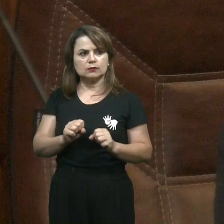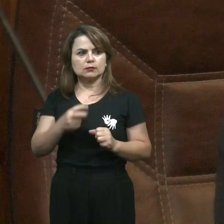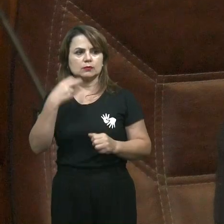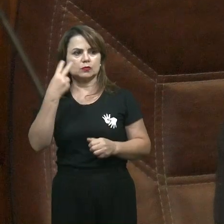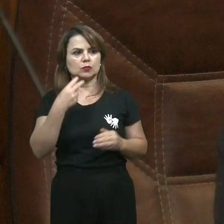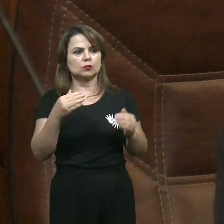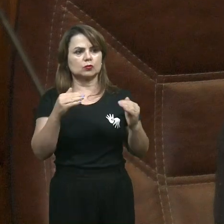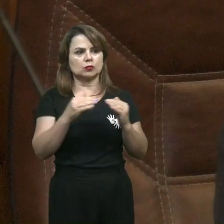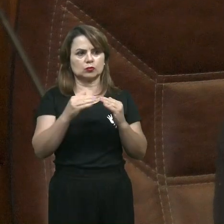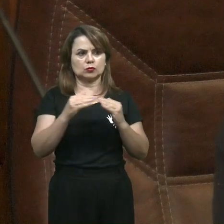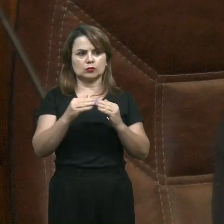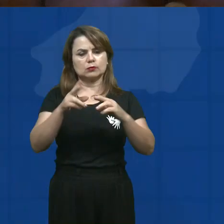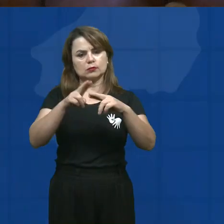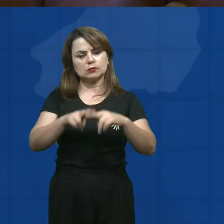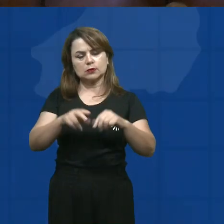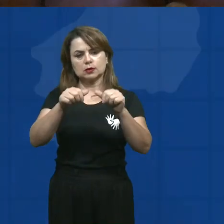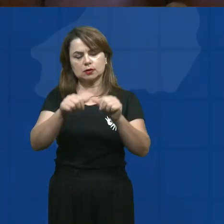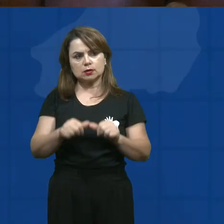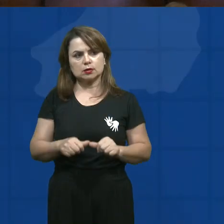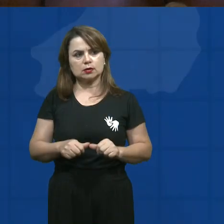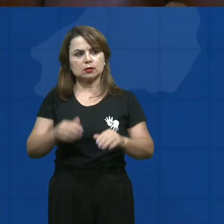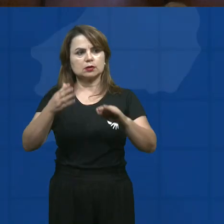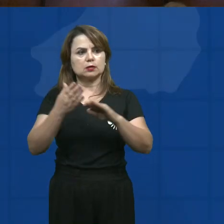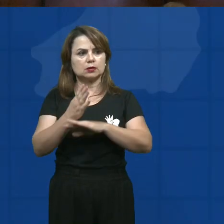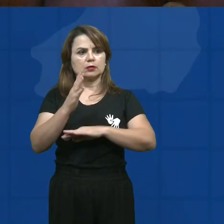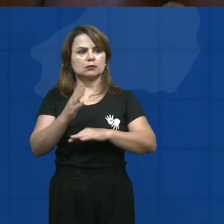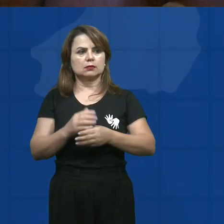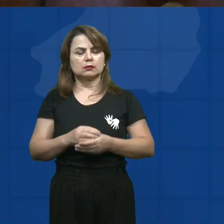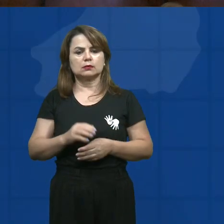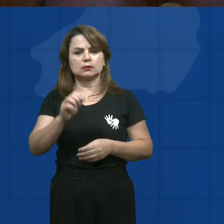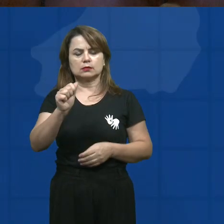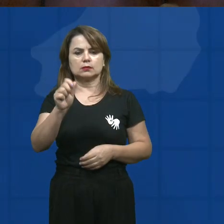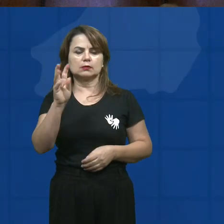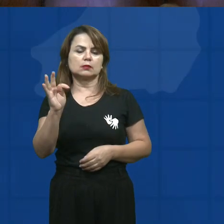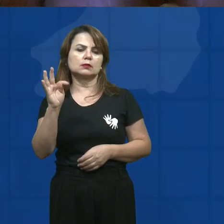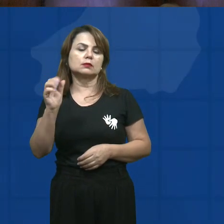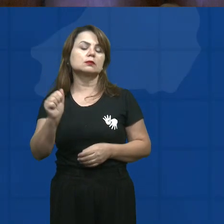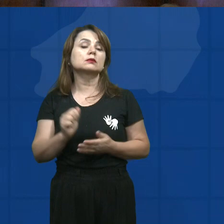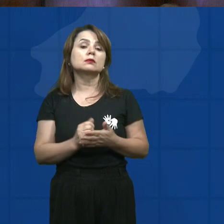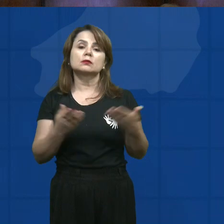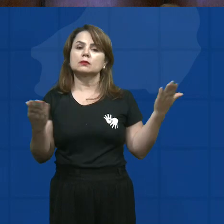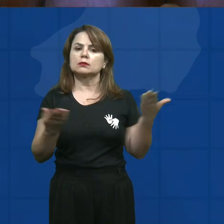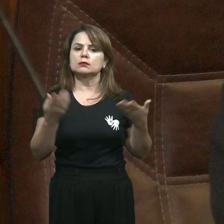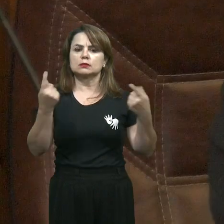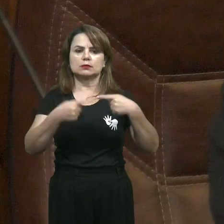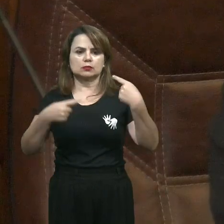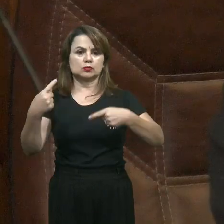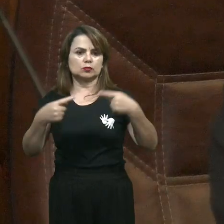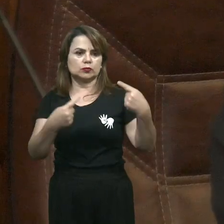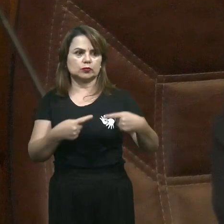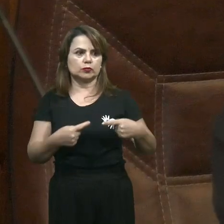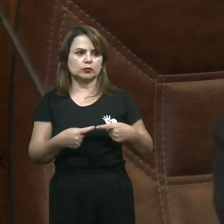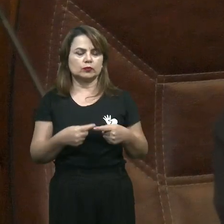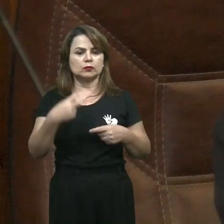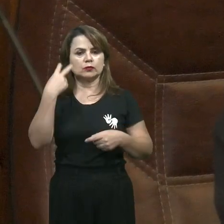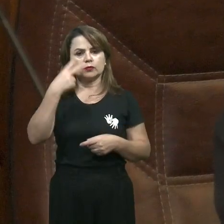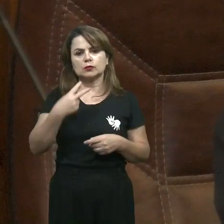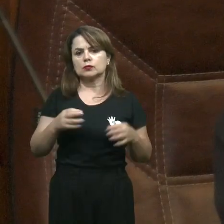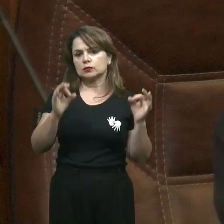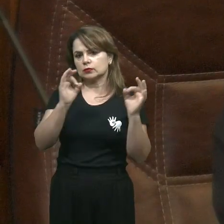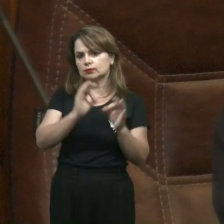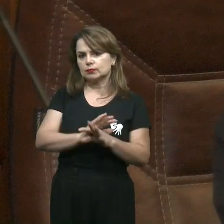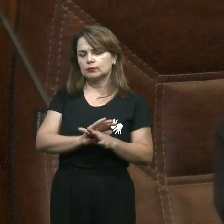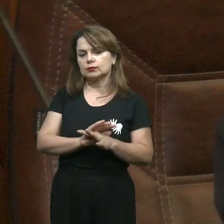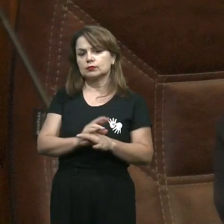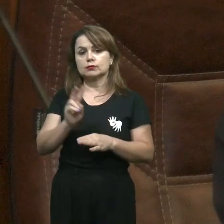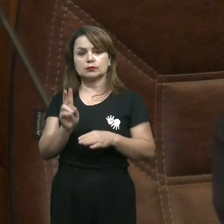Os vereadores vieram de acordo, permanece como se encontra, aprovada a dispensa da leitura da mencionada ato. Está em discussão as mencionadas atas, não havendo quem queira discutir, está